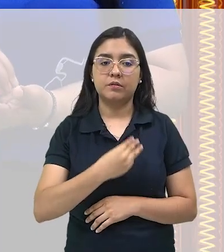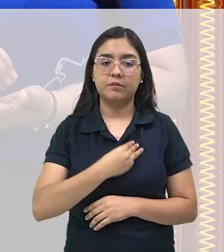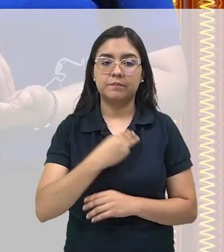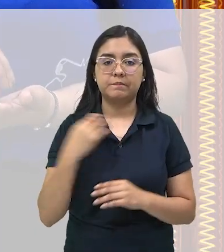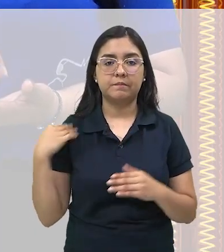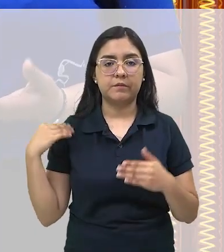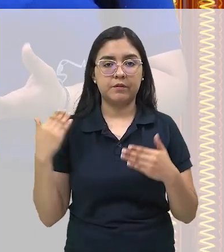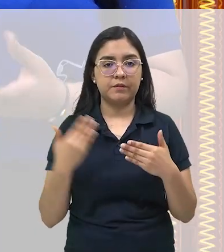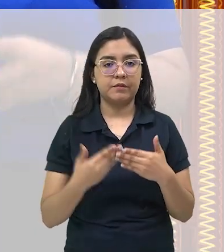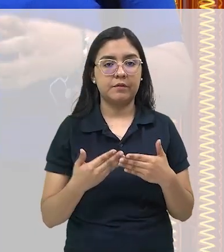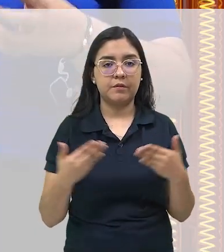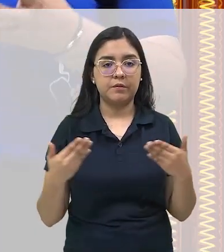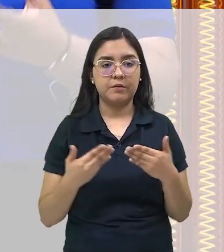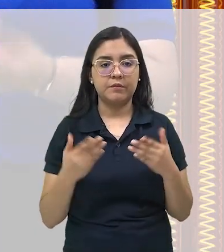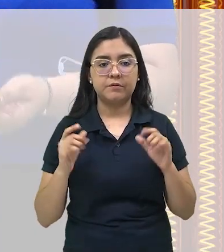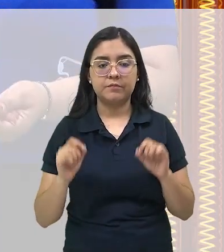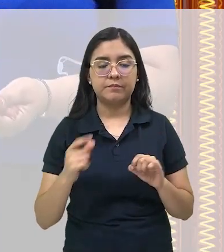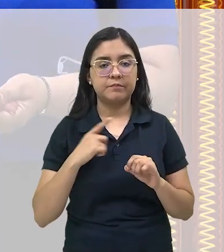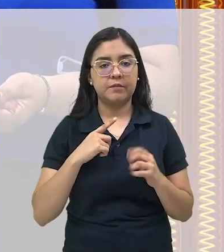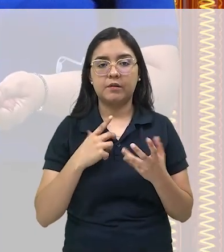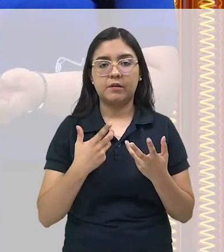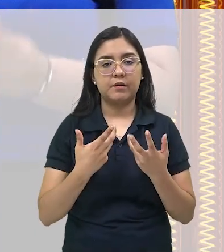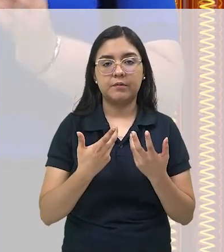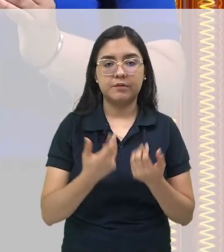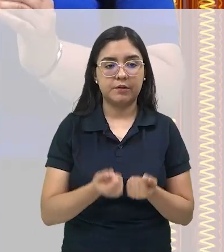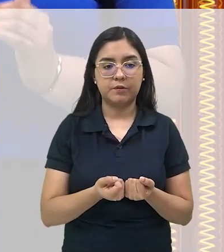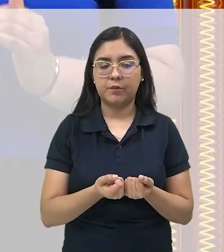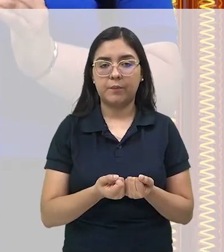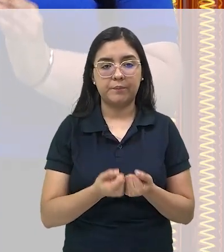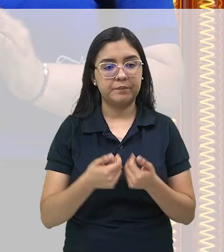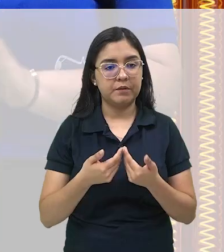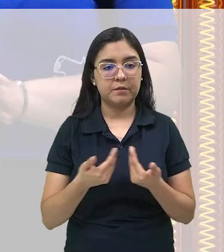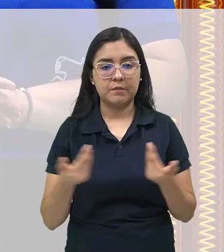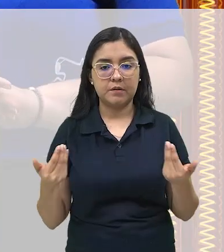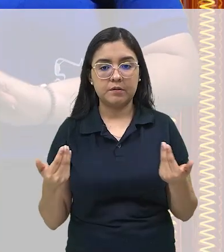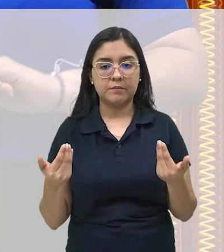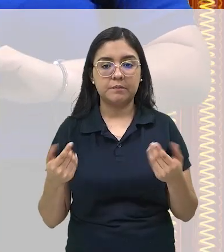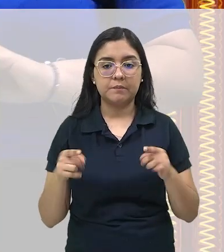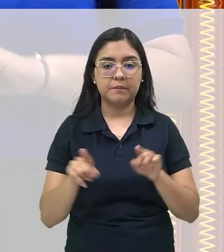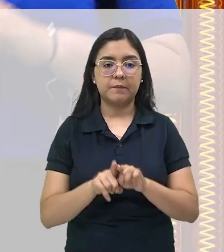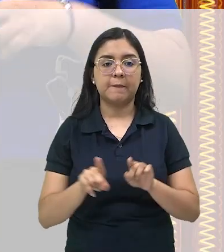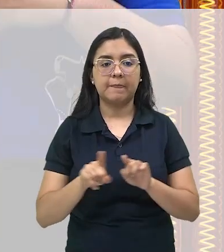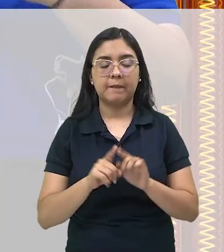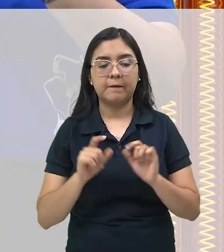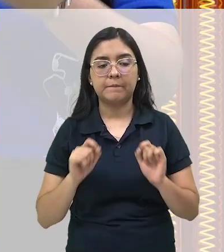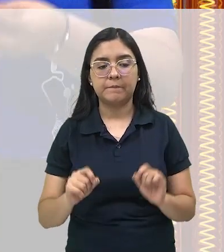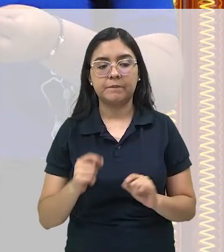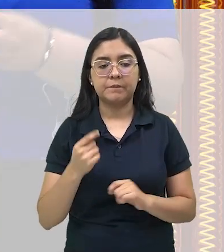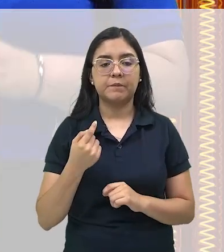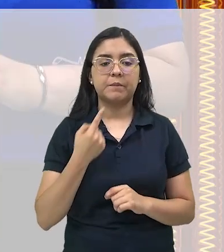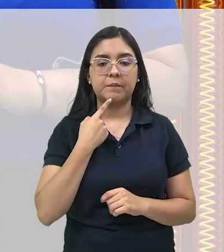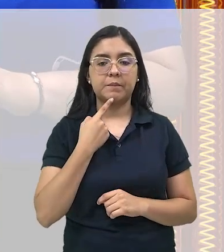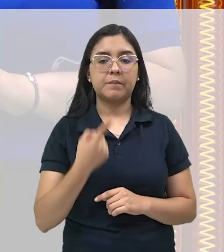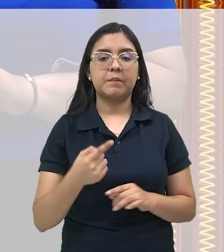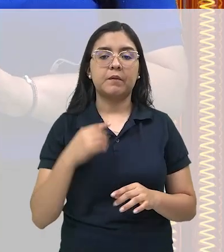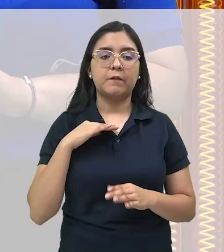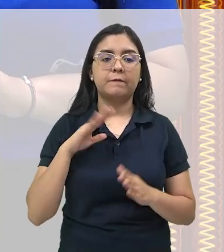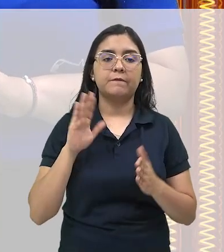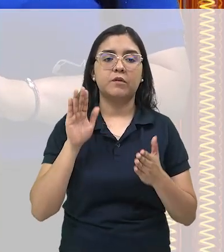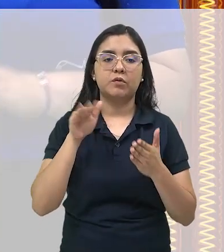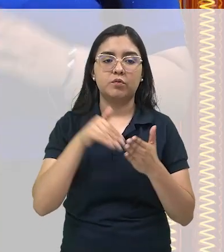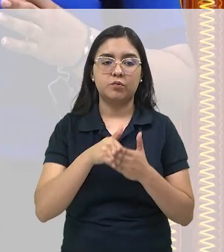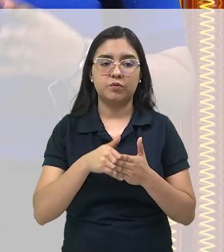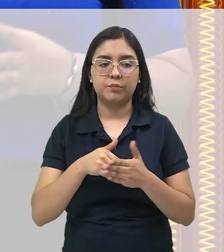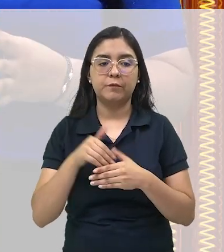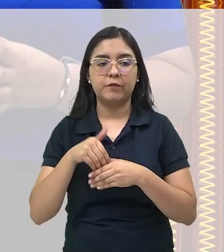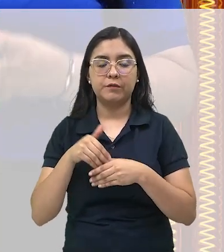de hoje, não votou a favor dessa separação, apesar de ter ficado muito próxima quando foi o último plebiscito,